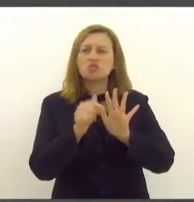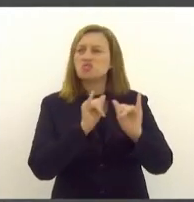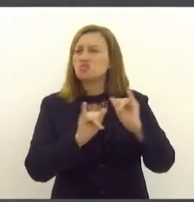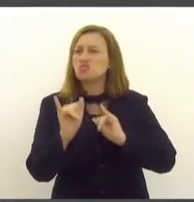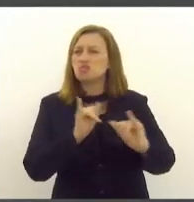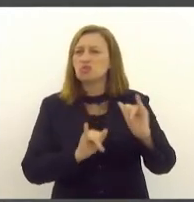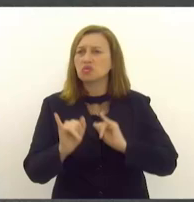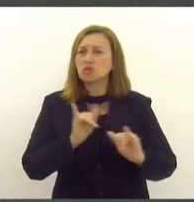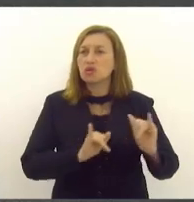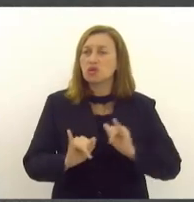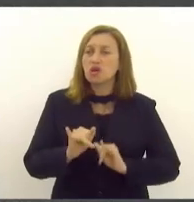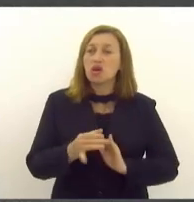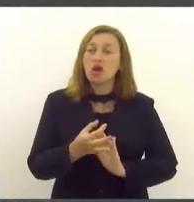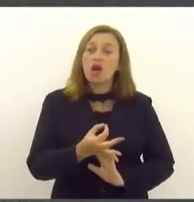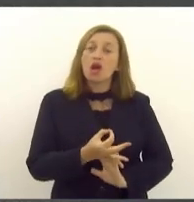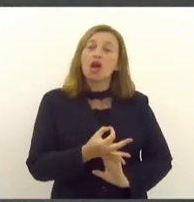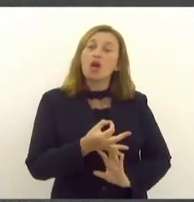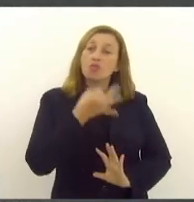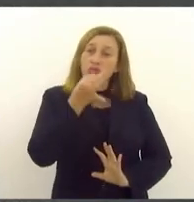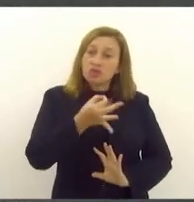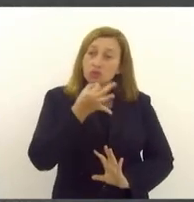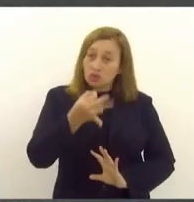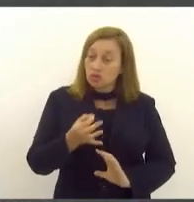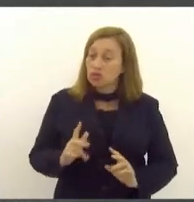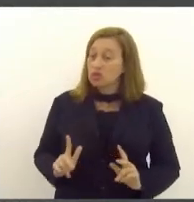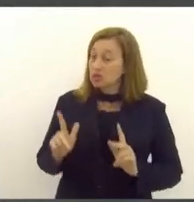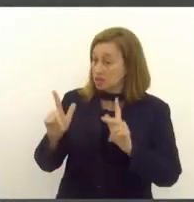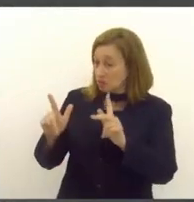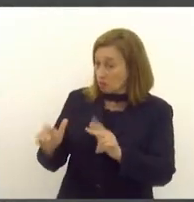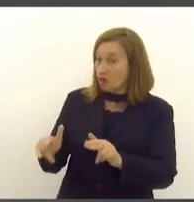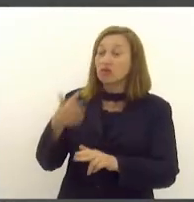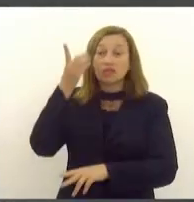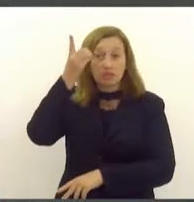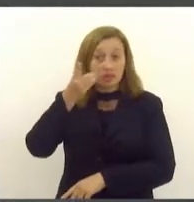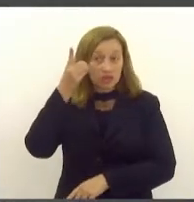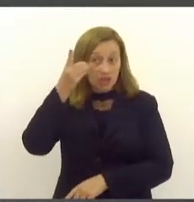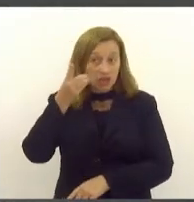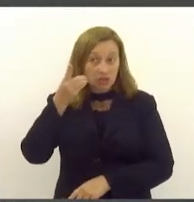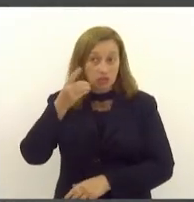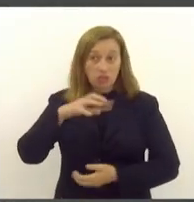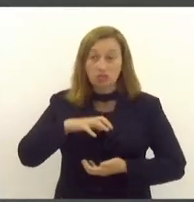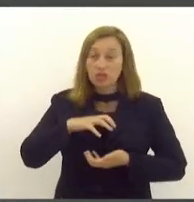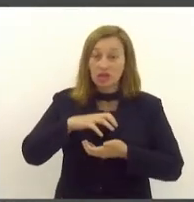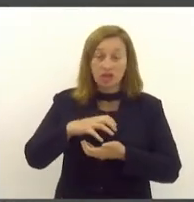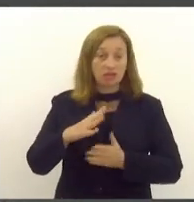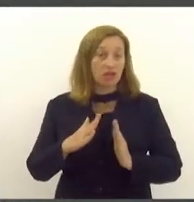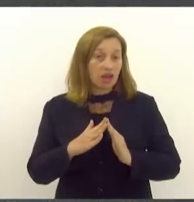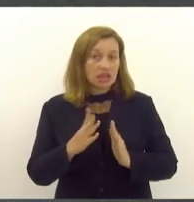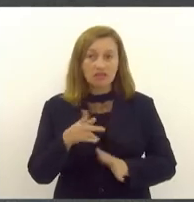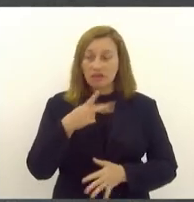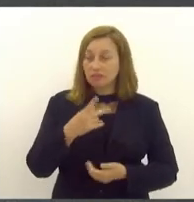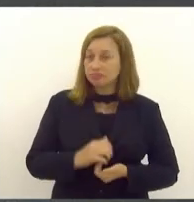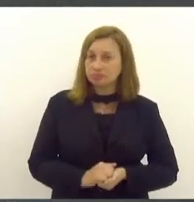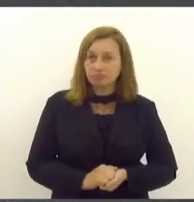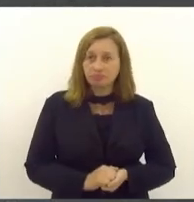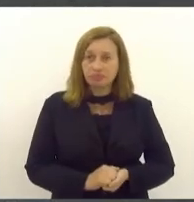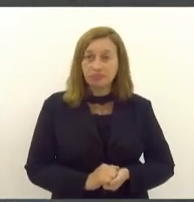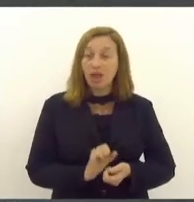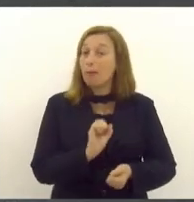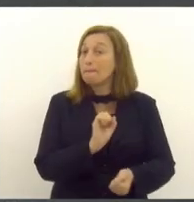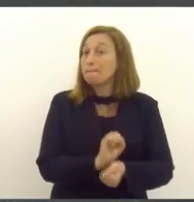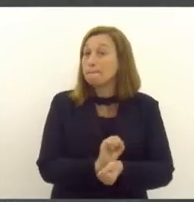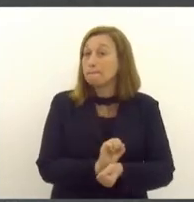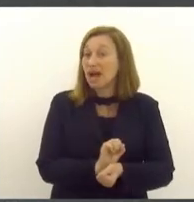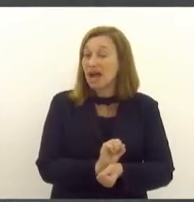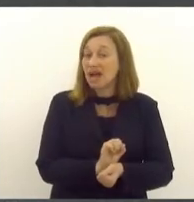E aí a sugestão deste mesmo Deputado tido como um decano na casa é o seguinte olha para de